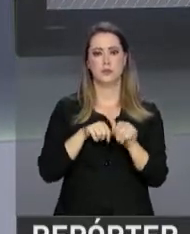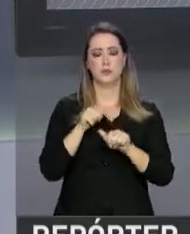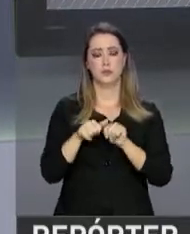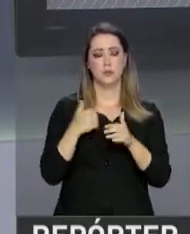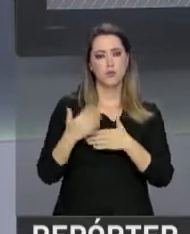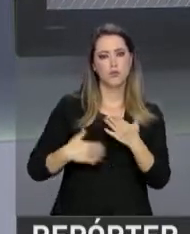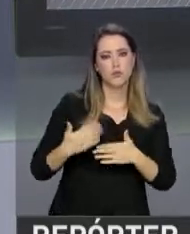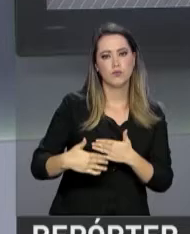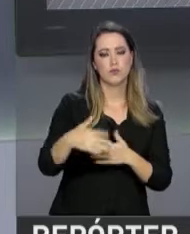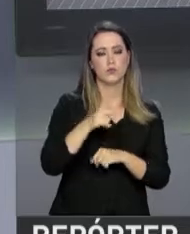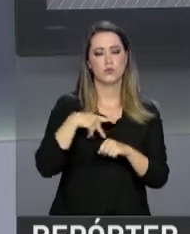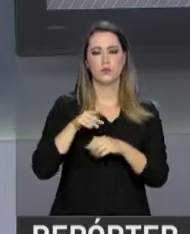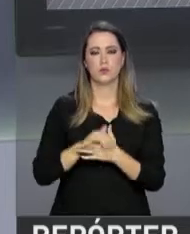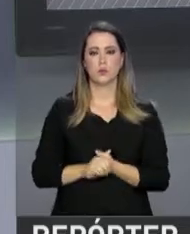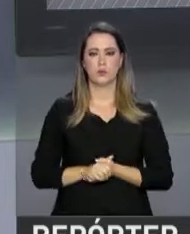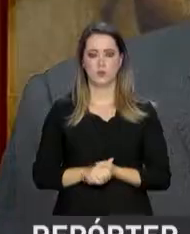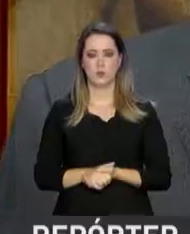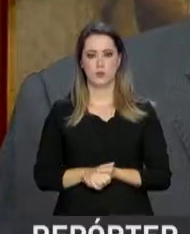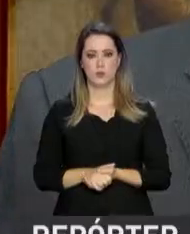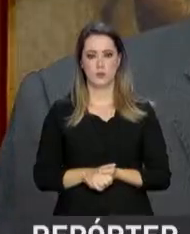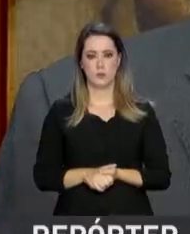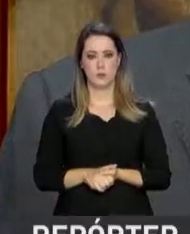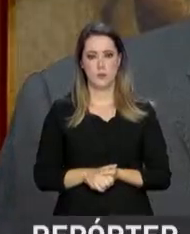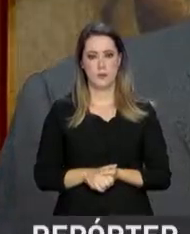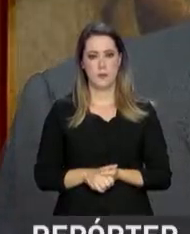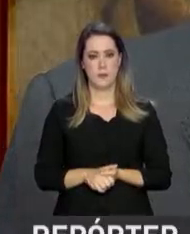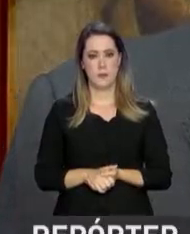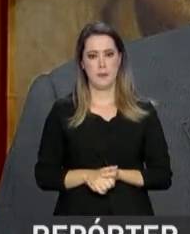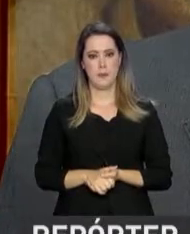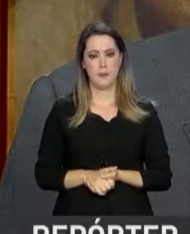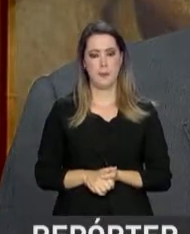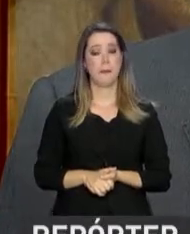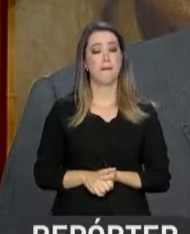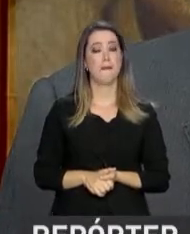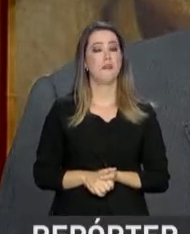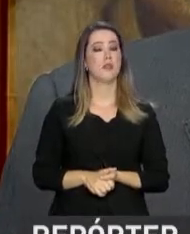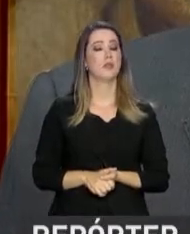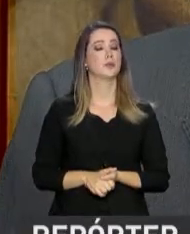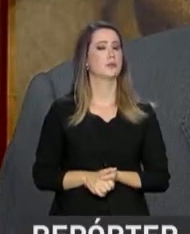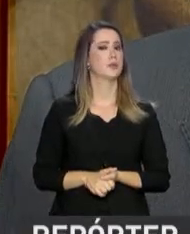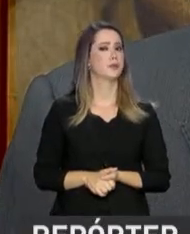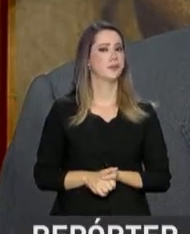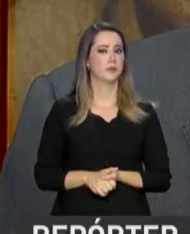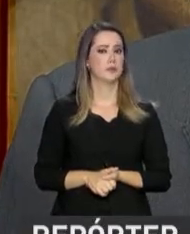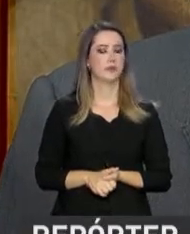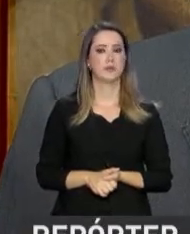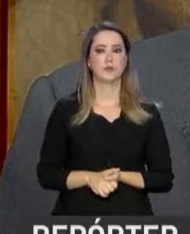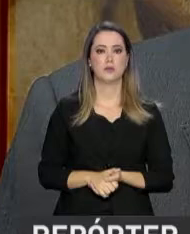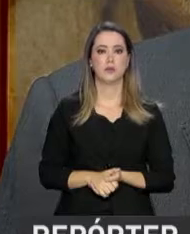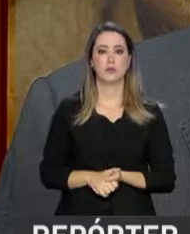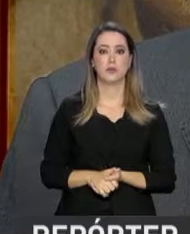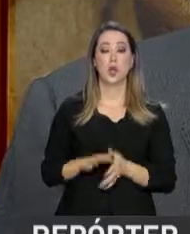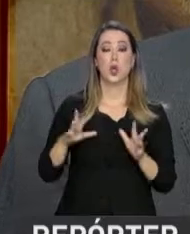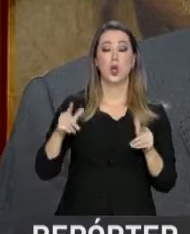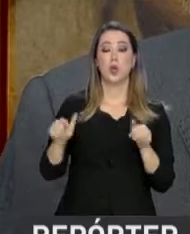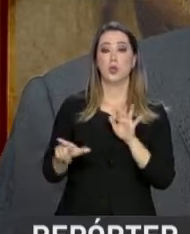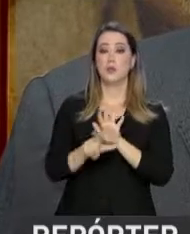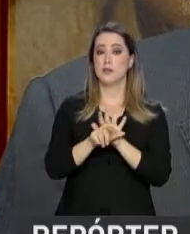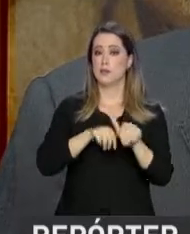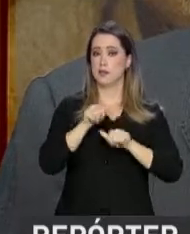para o progresso do país todas as reformas mudaram a confiança na economia